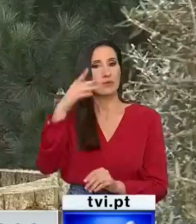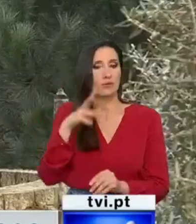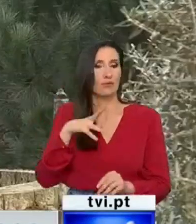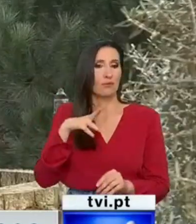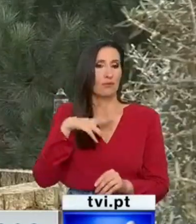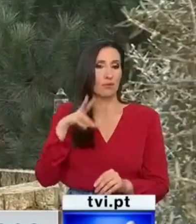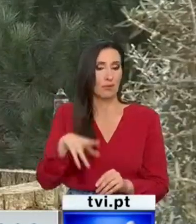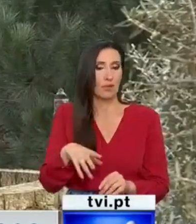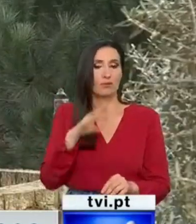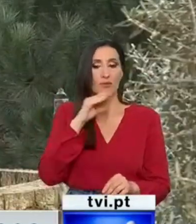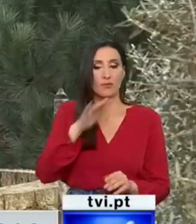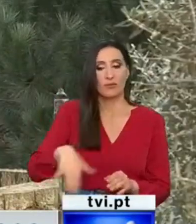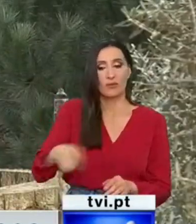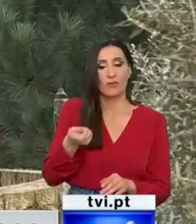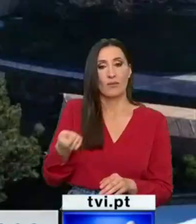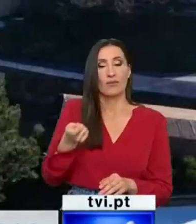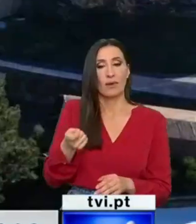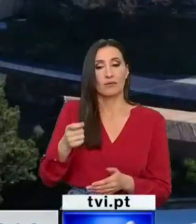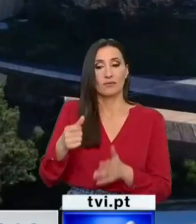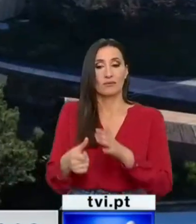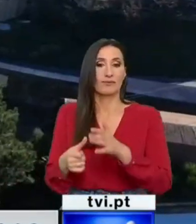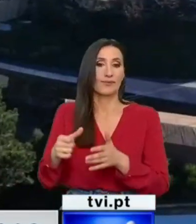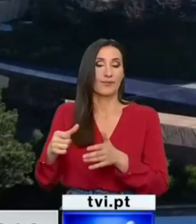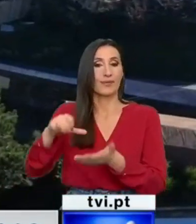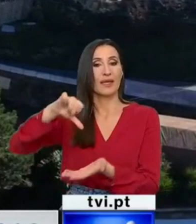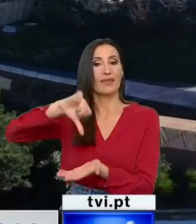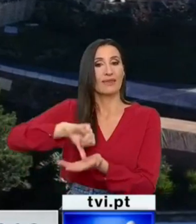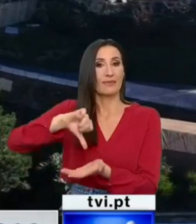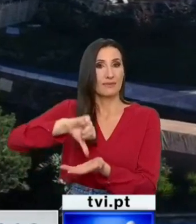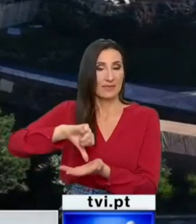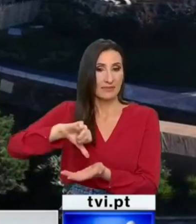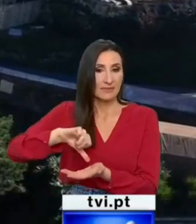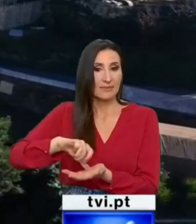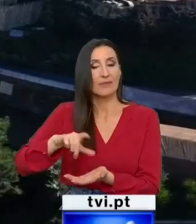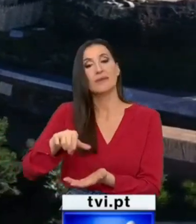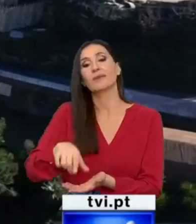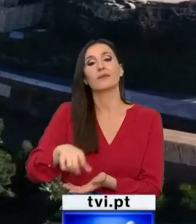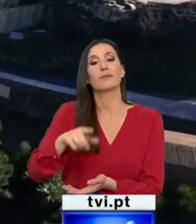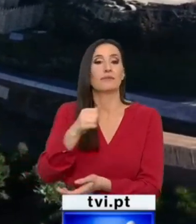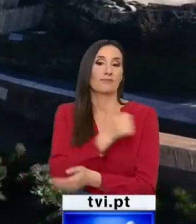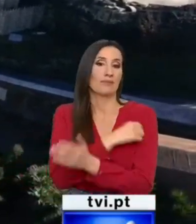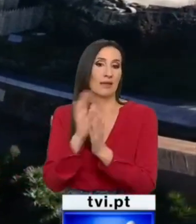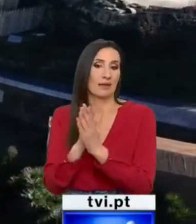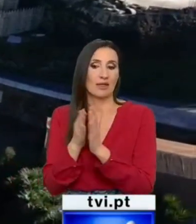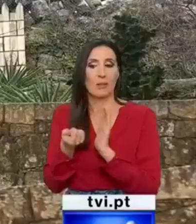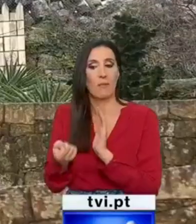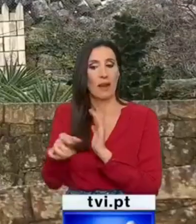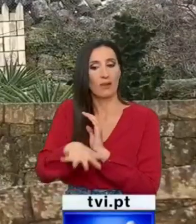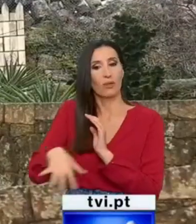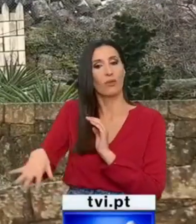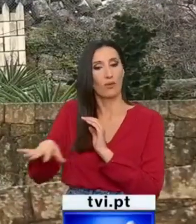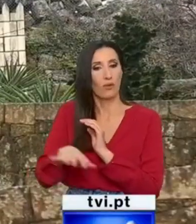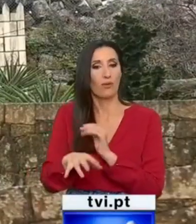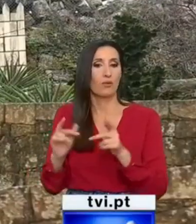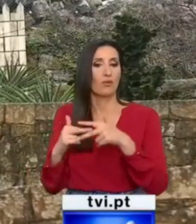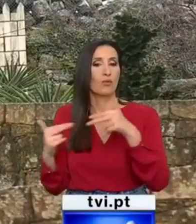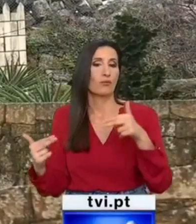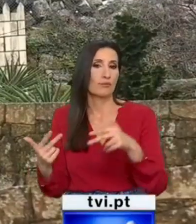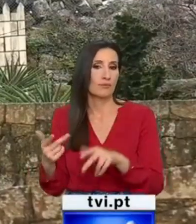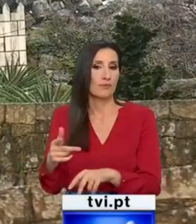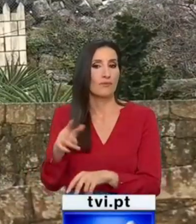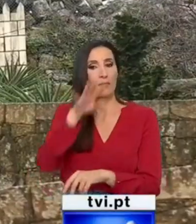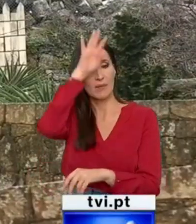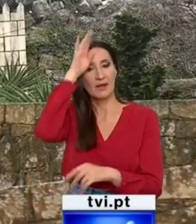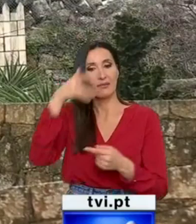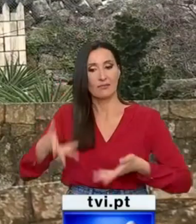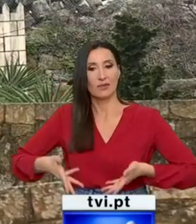ficaria instalado num terreno junto à sede da paróquia em Priscos, concelho de Braga. Tem uma estrada que passa aí, só que nós vamos